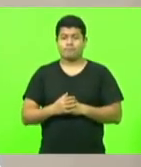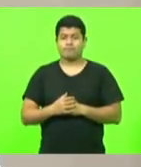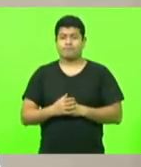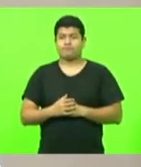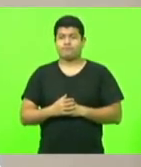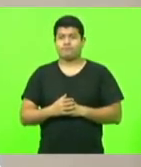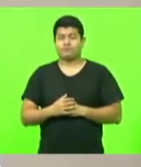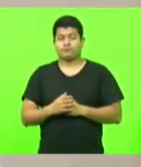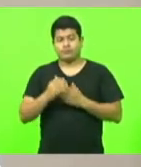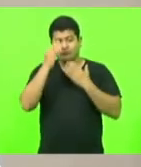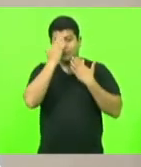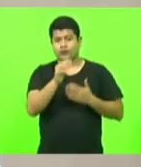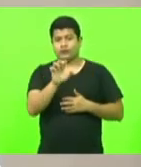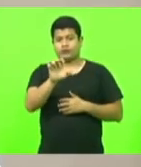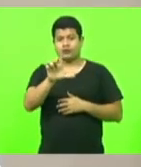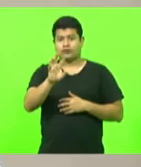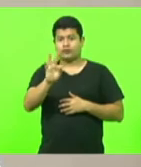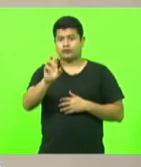Elton.